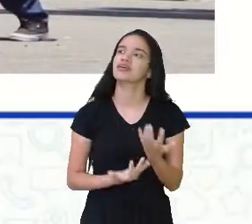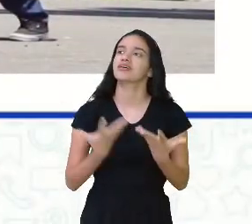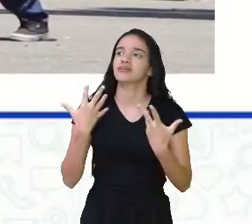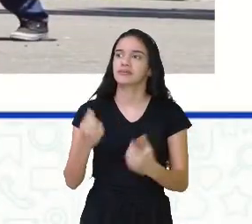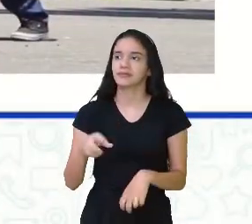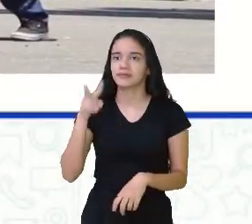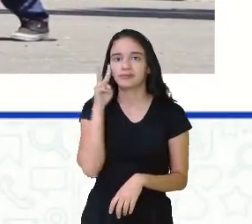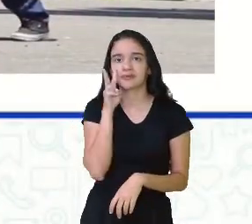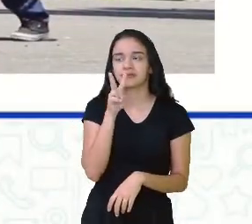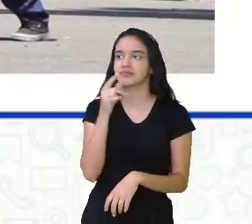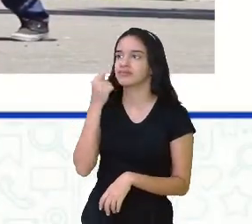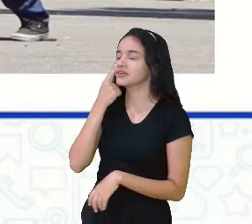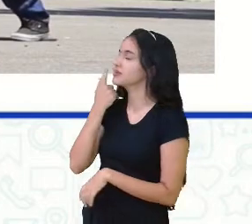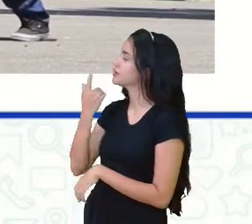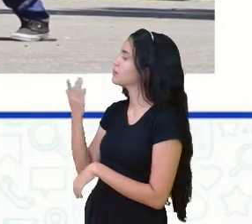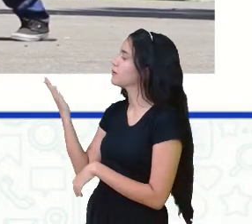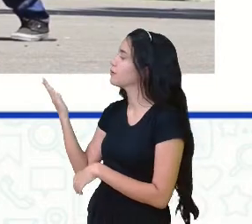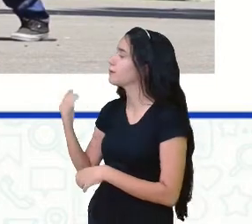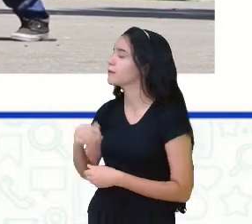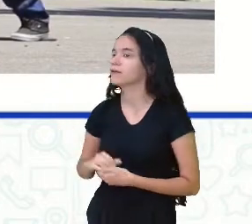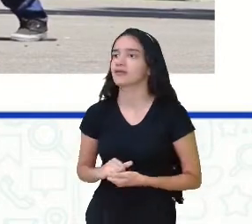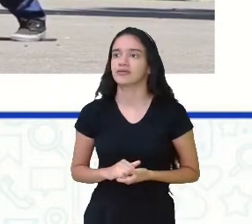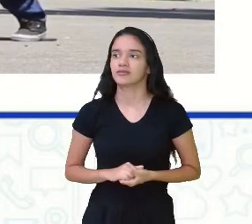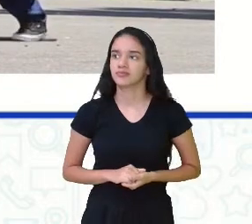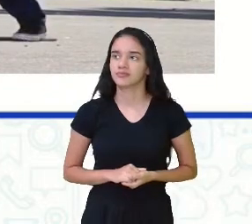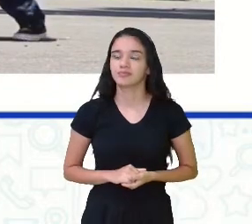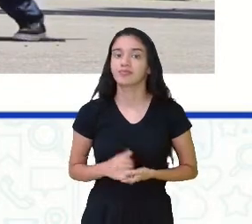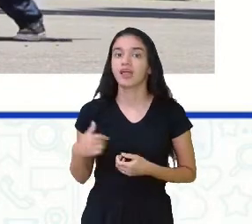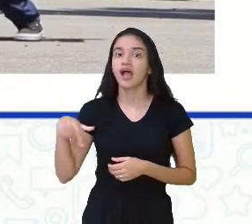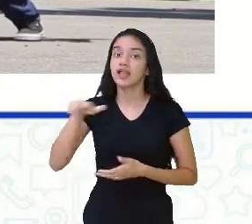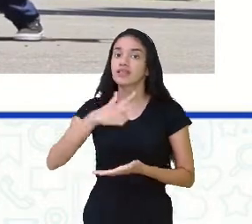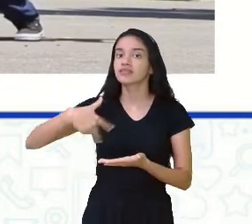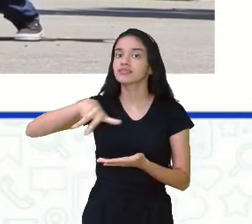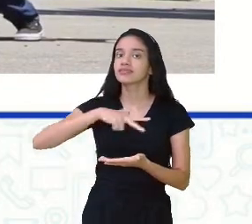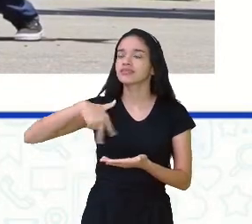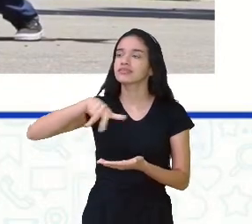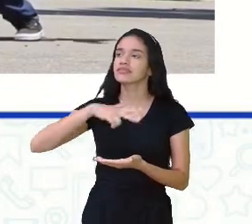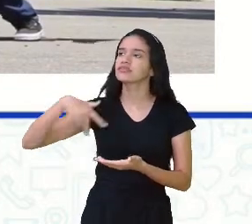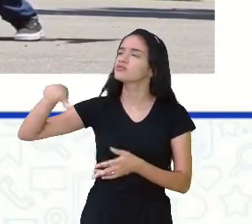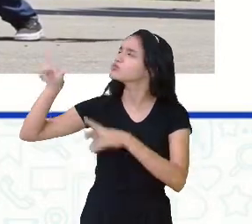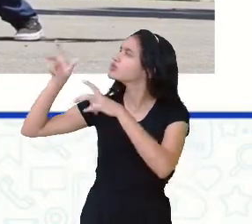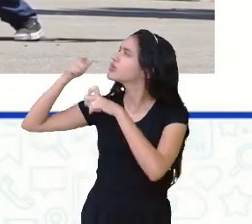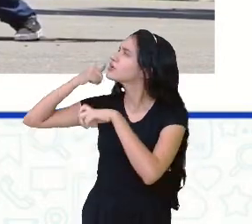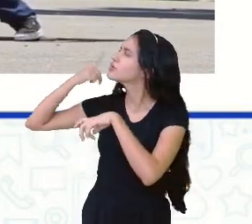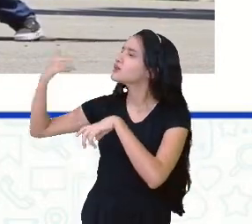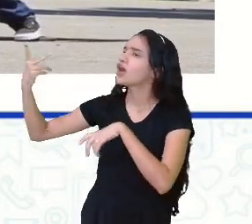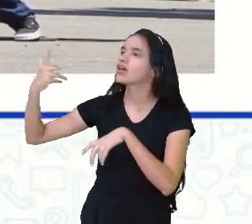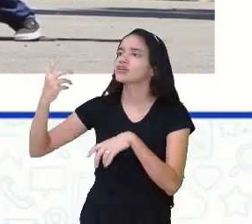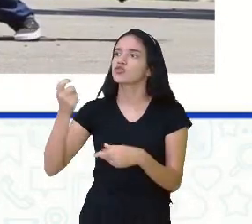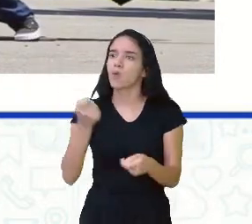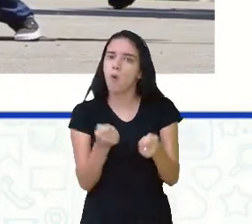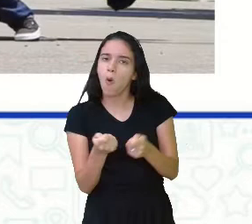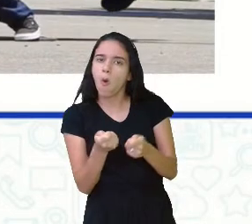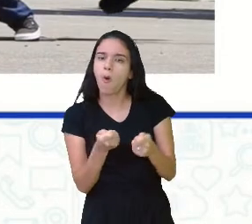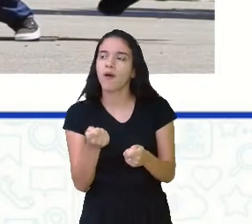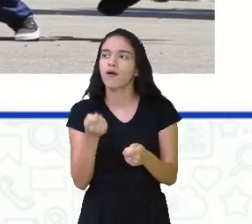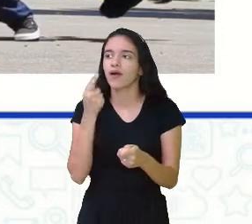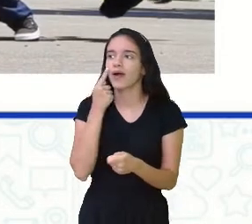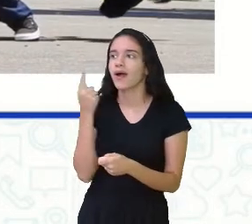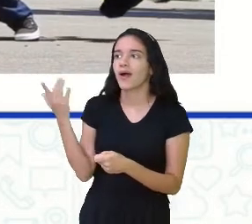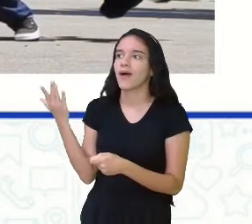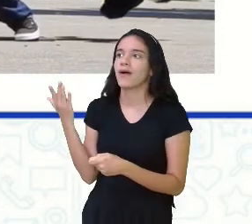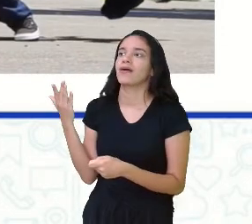pouquinho de dança aí. Aí nessa dança, vocês vão ver que controle, Gini. Olha só